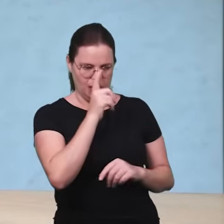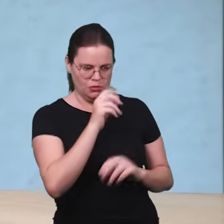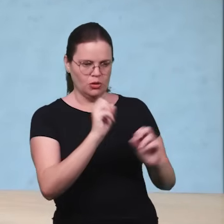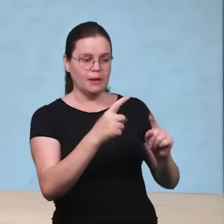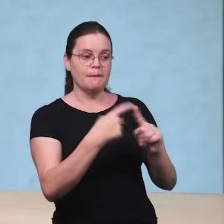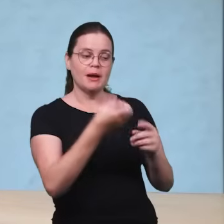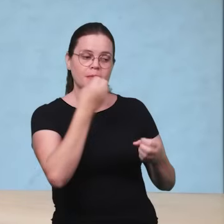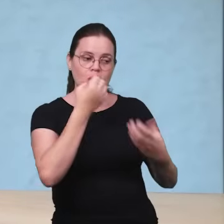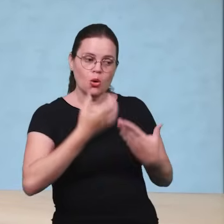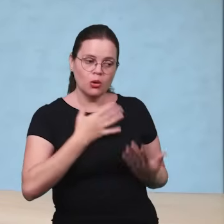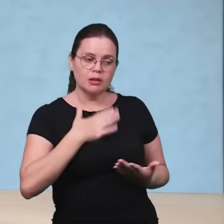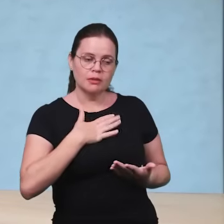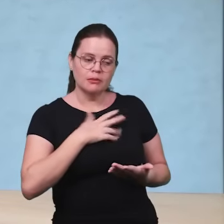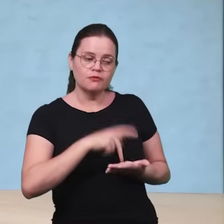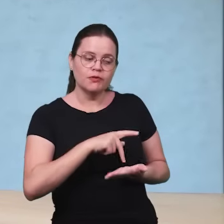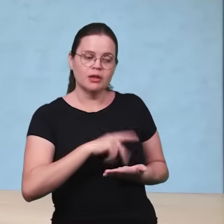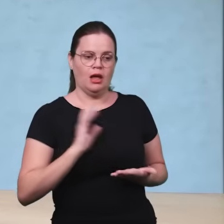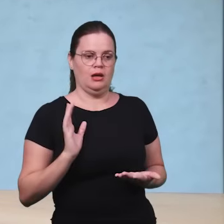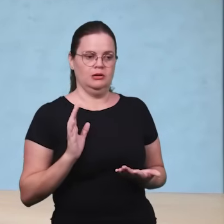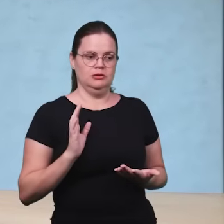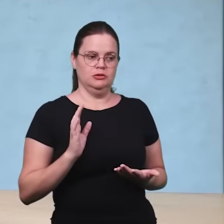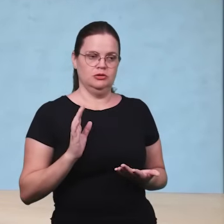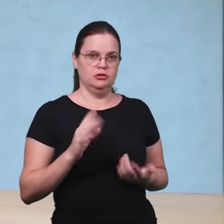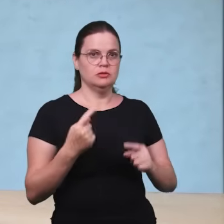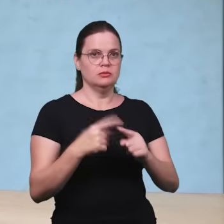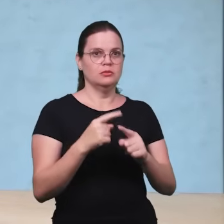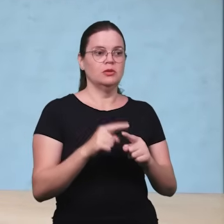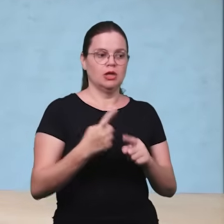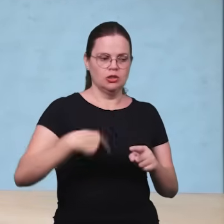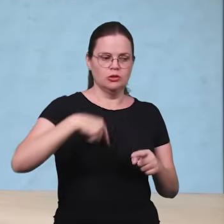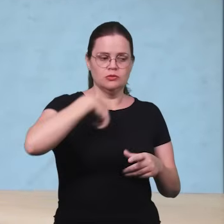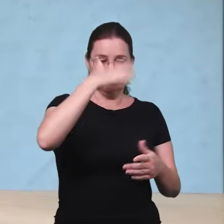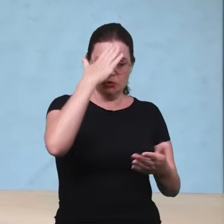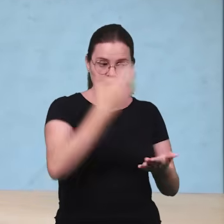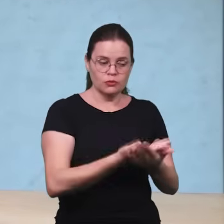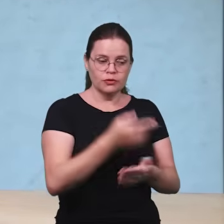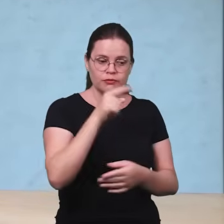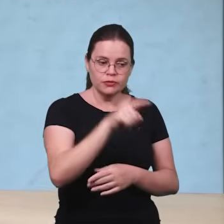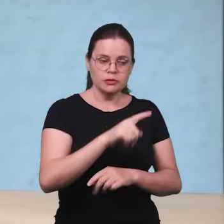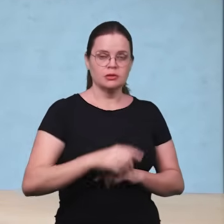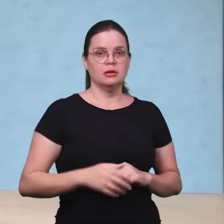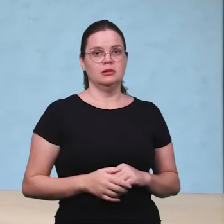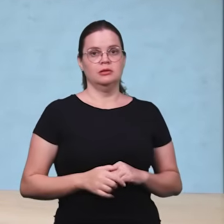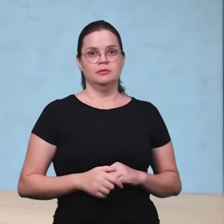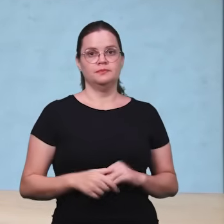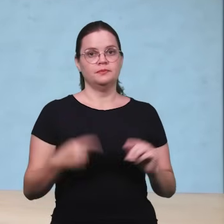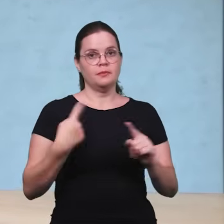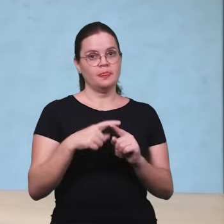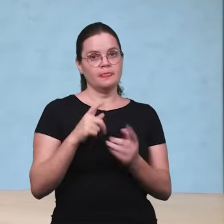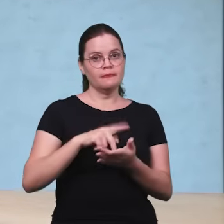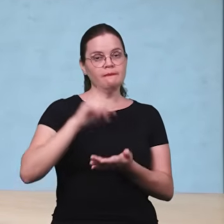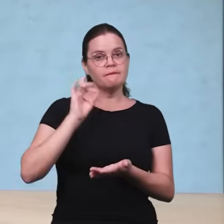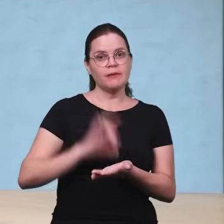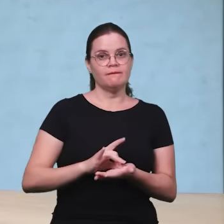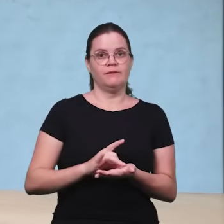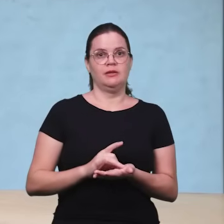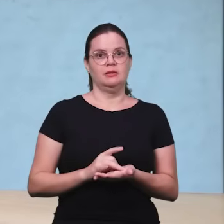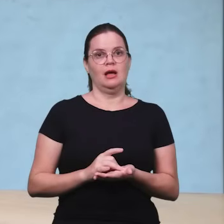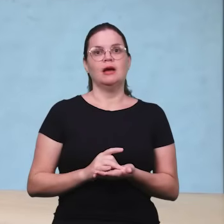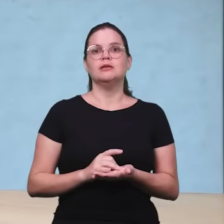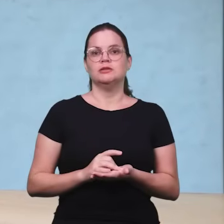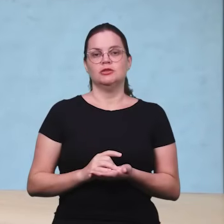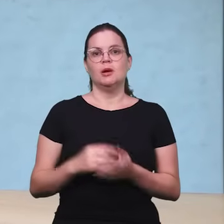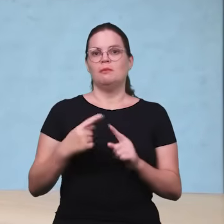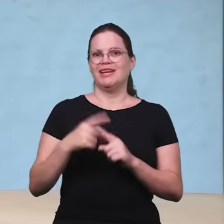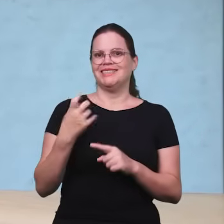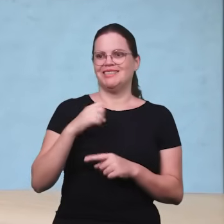verdade para o pai, para a mãe, porque isso vai nos dar confiança. Quando a verdade falta, a confiança é